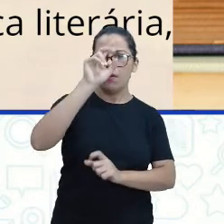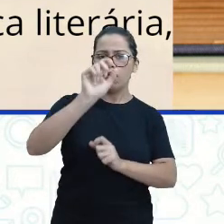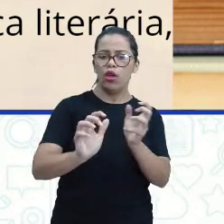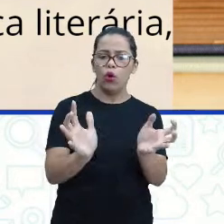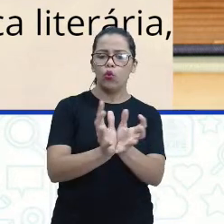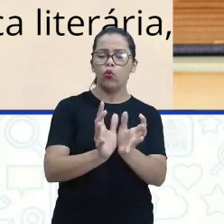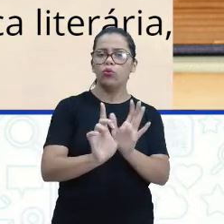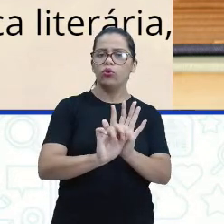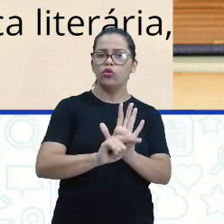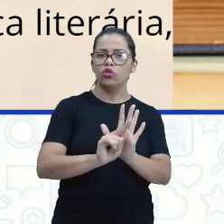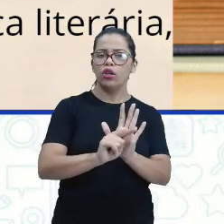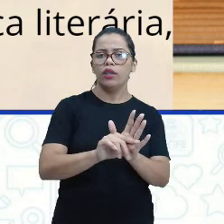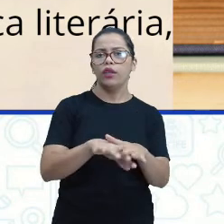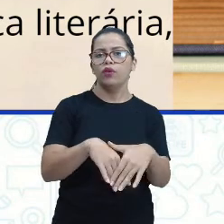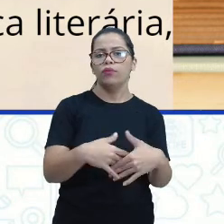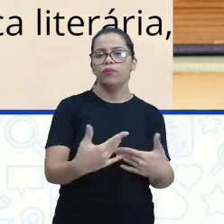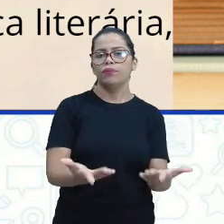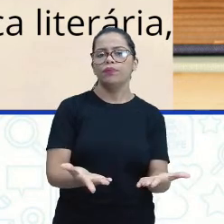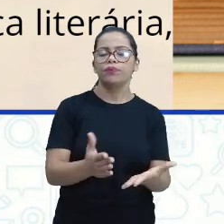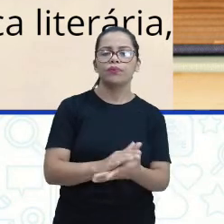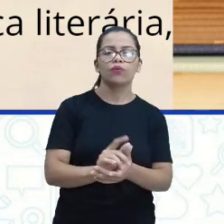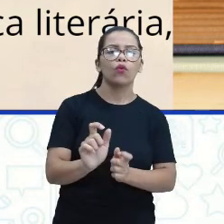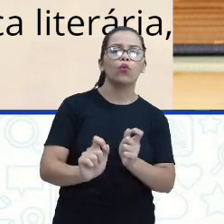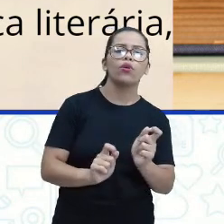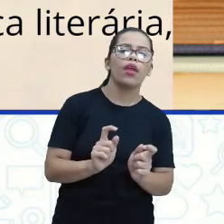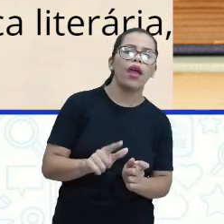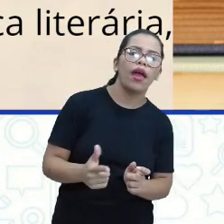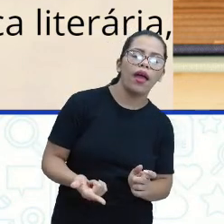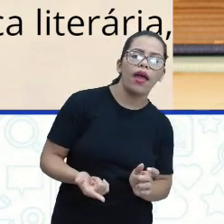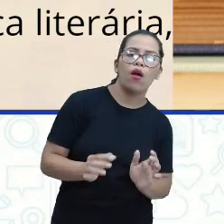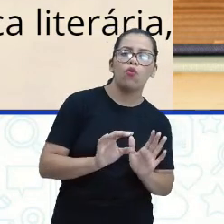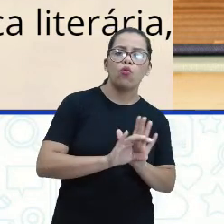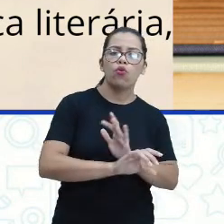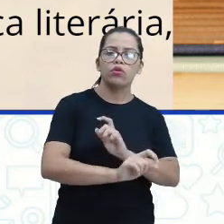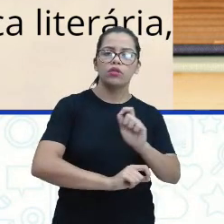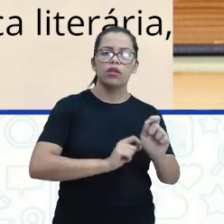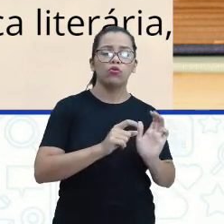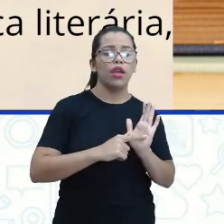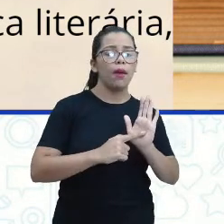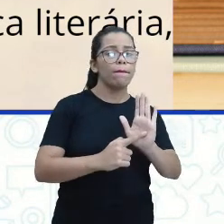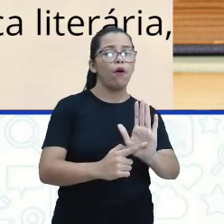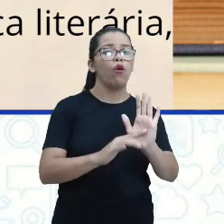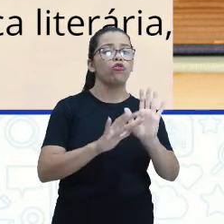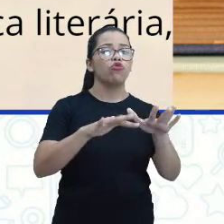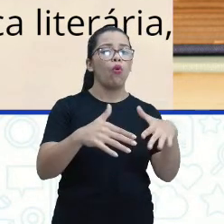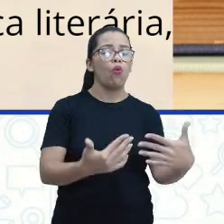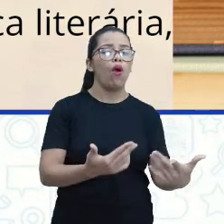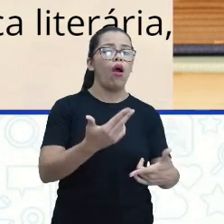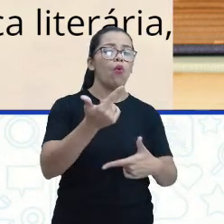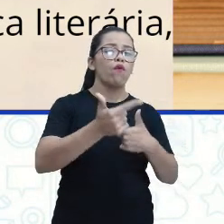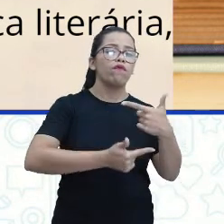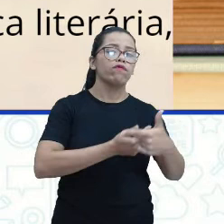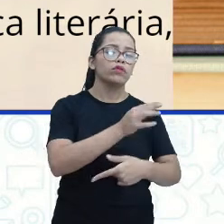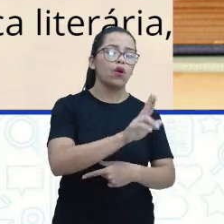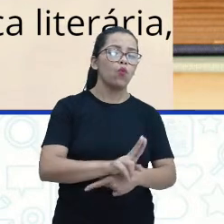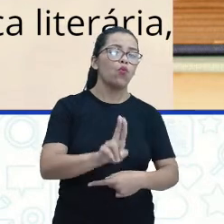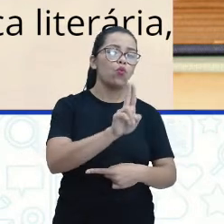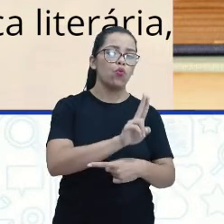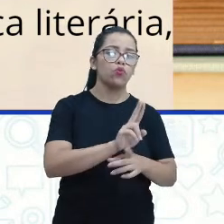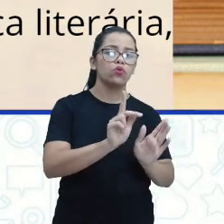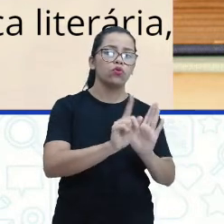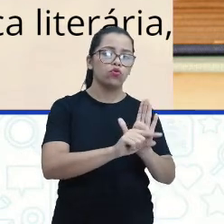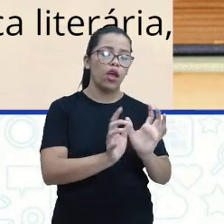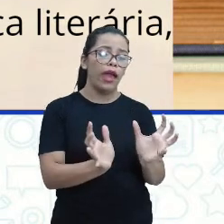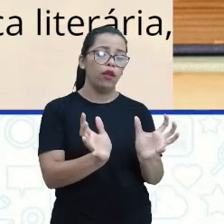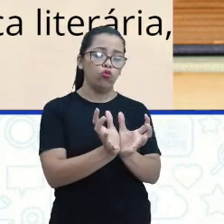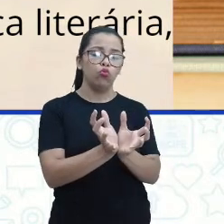gênero? Seria aquela definiçãozinha que mostra a função dos gêneros. Então, quando eu digo que é um agrupamento do gênero